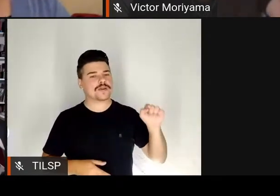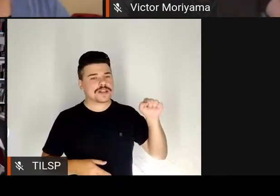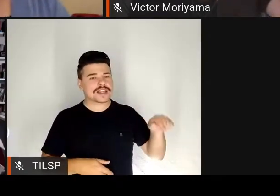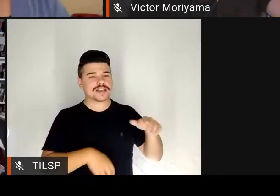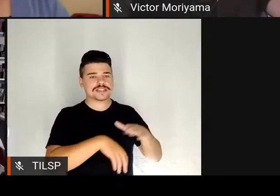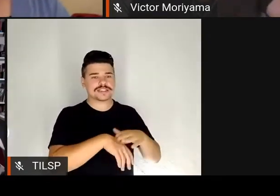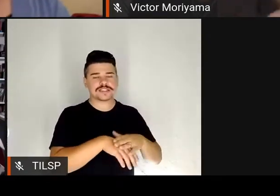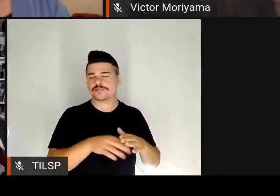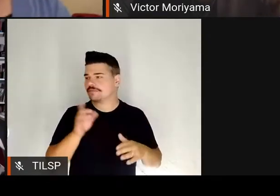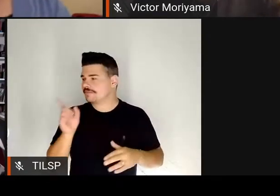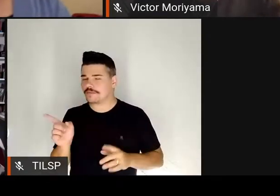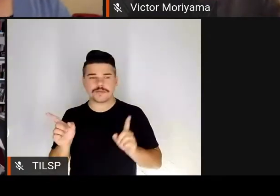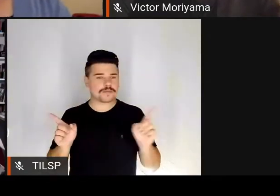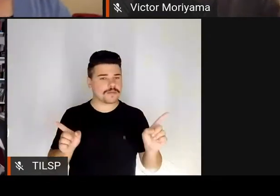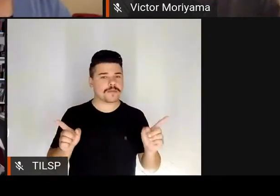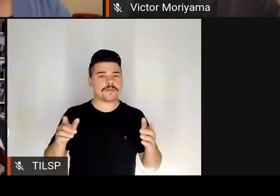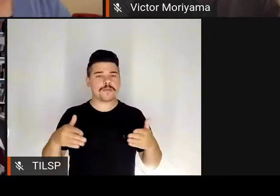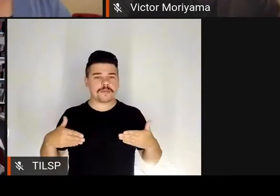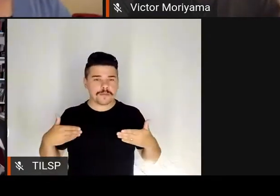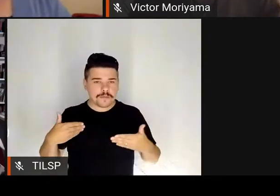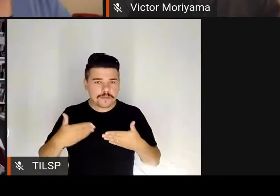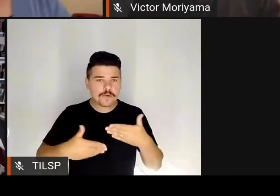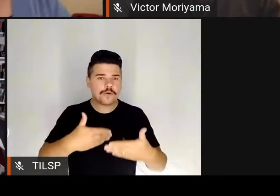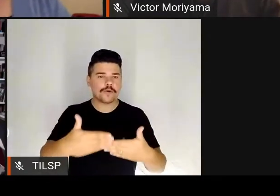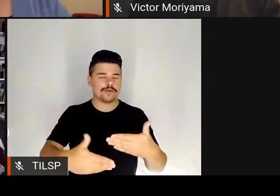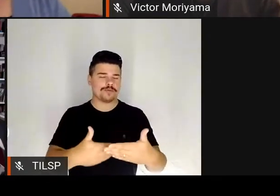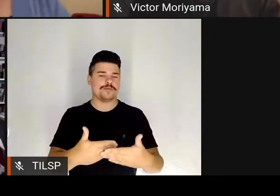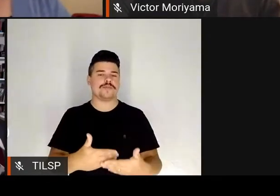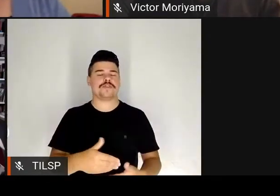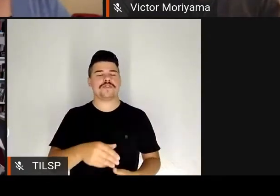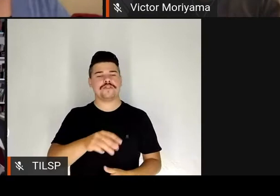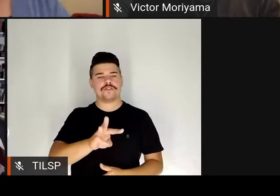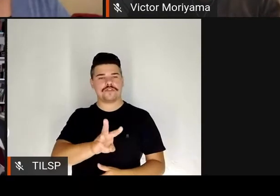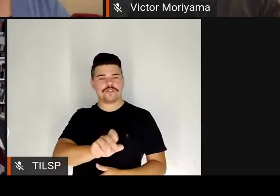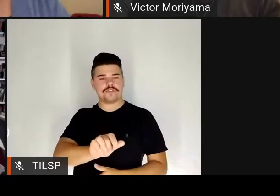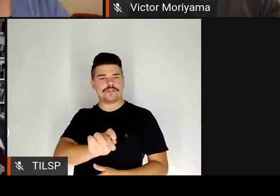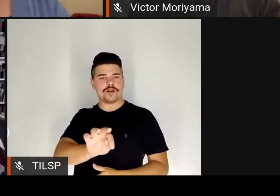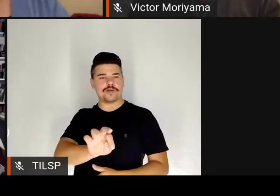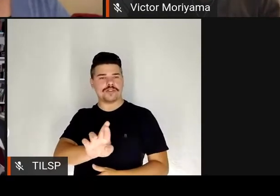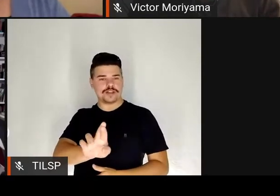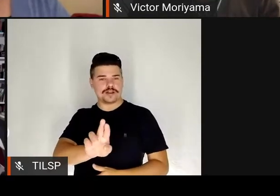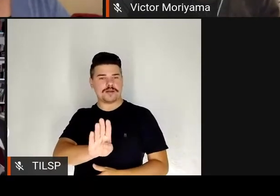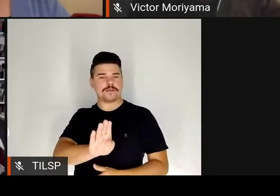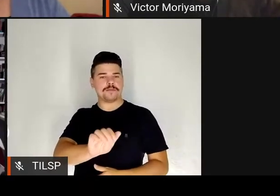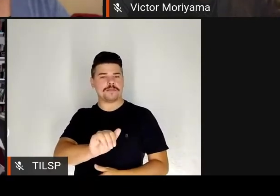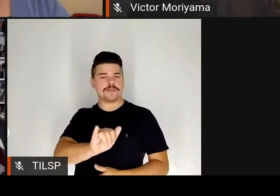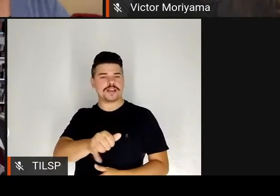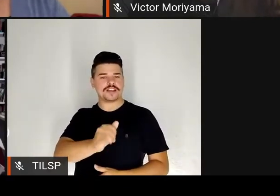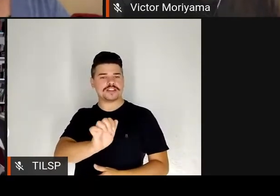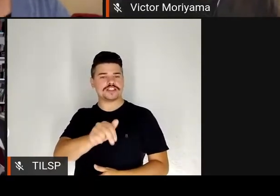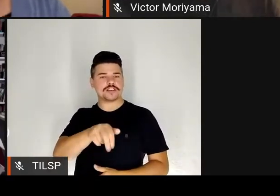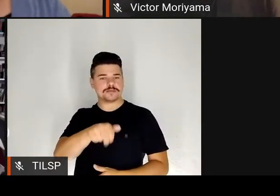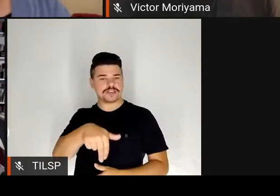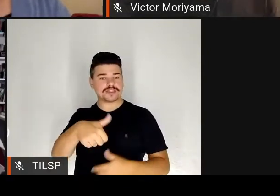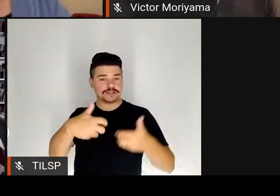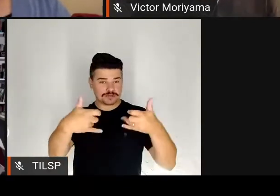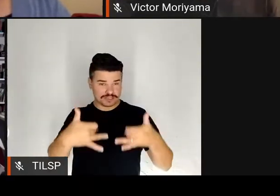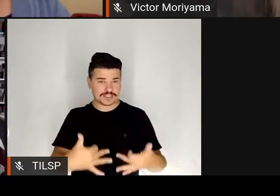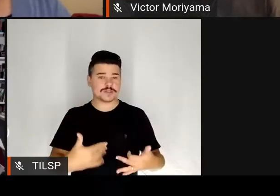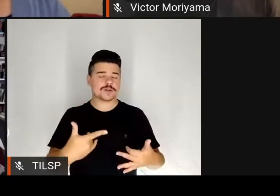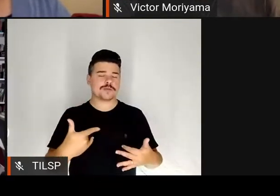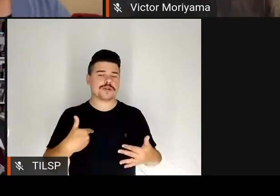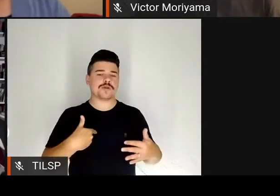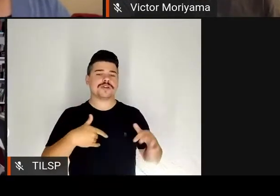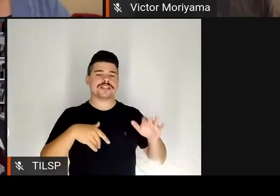década de 30 que o Walter Benjamin, por exemplo, vai falar de uma estatização da política. Né? Ele